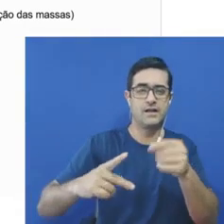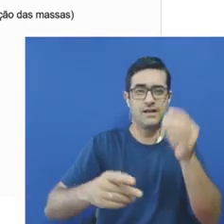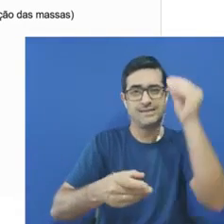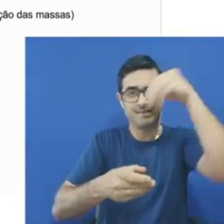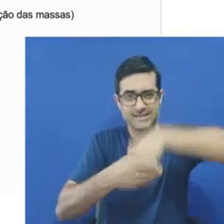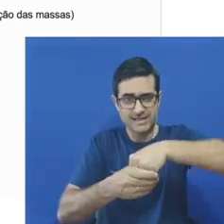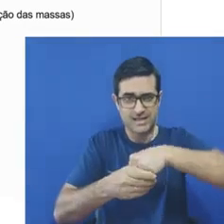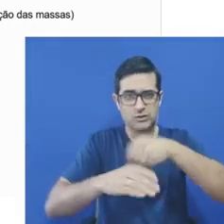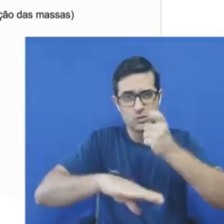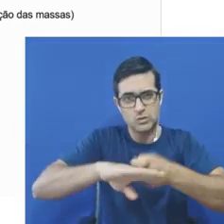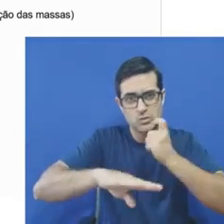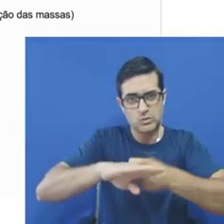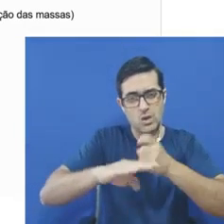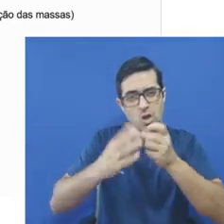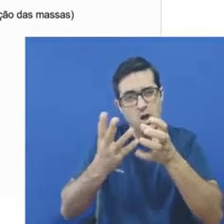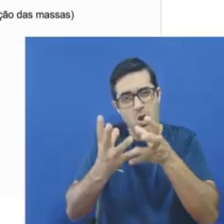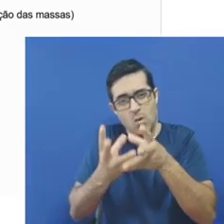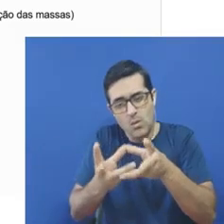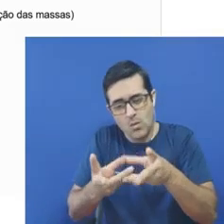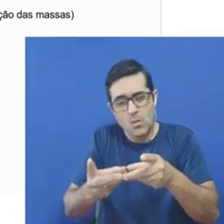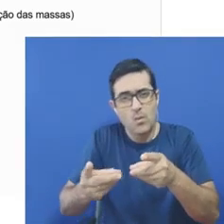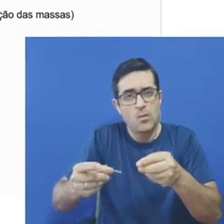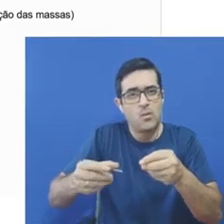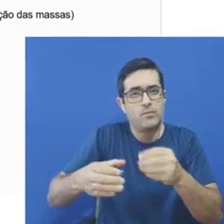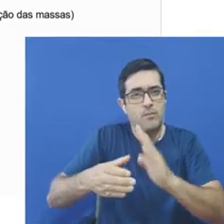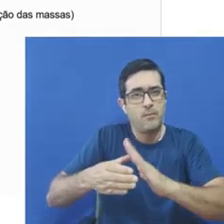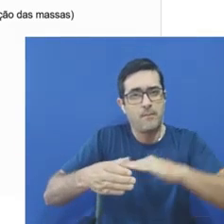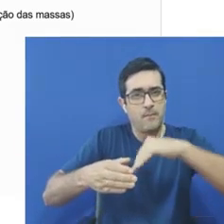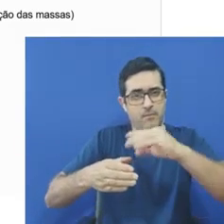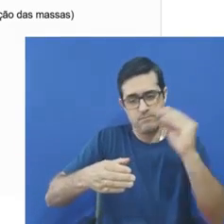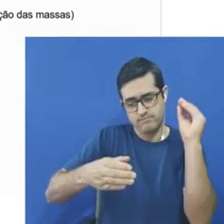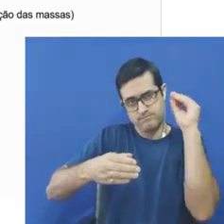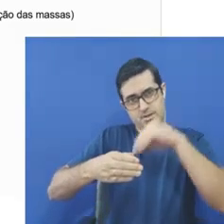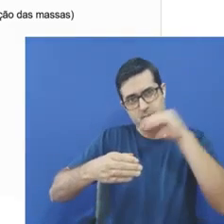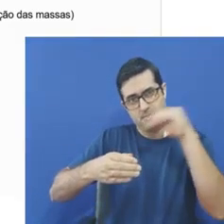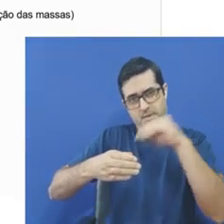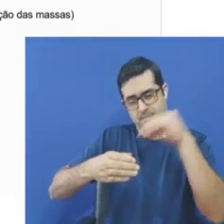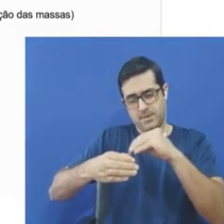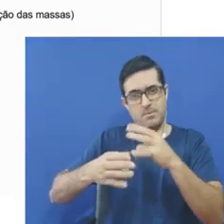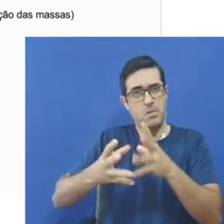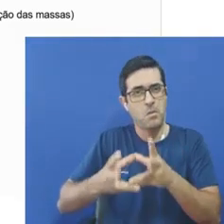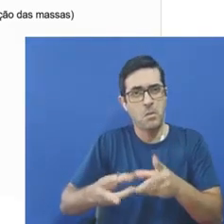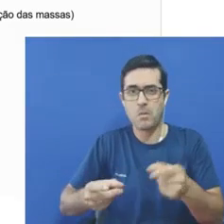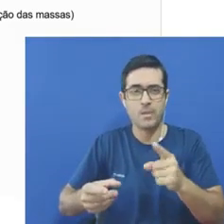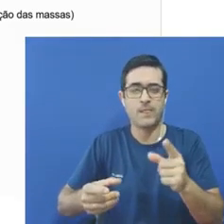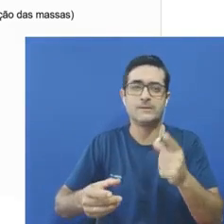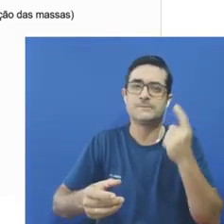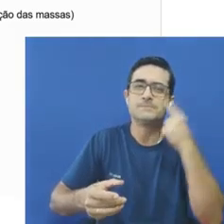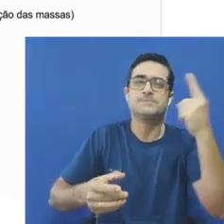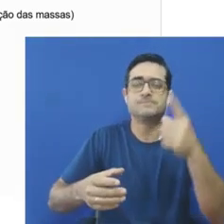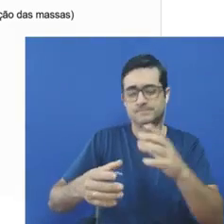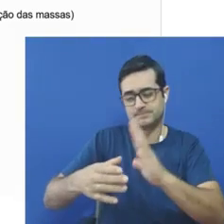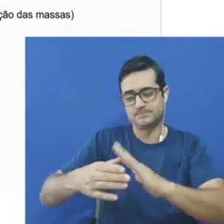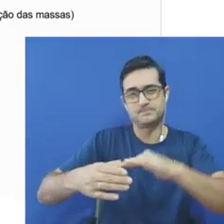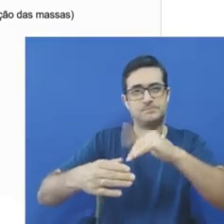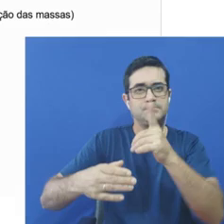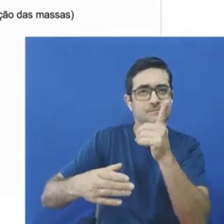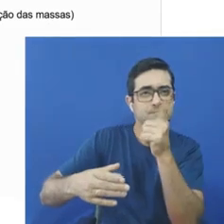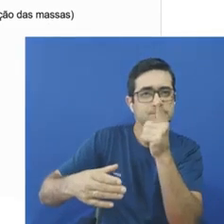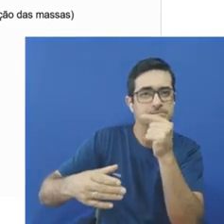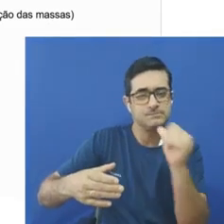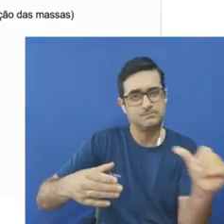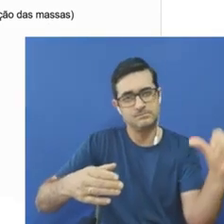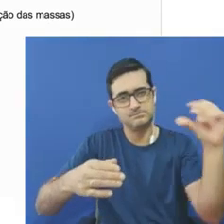se dissolveu. Seria algo como quando a gente adiciona sal em excesso, forma aqueles cristais no fundo, aquilo seria